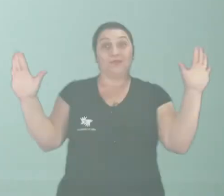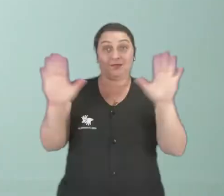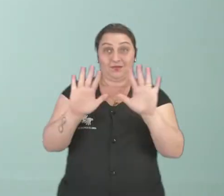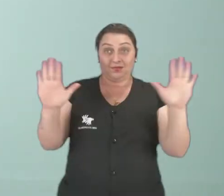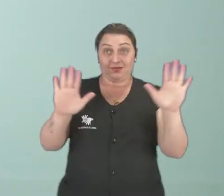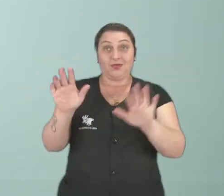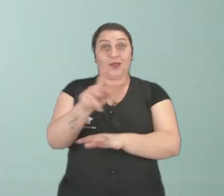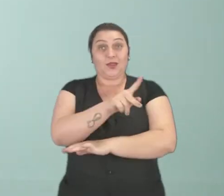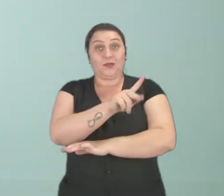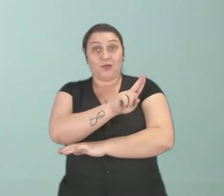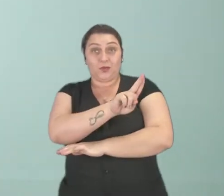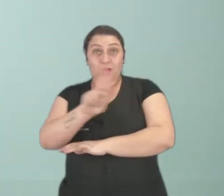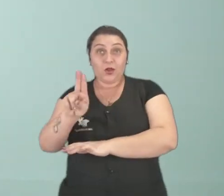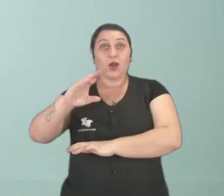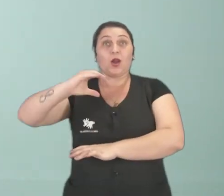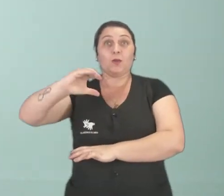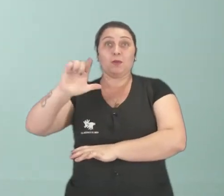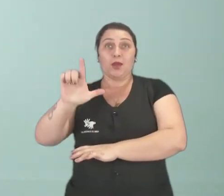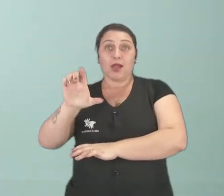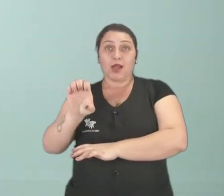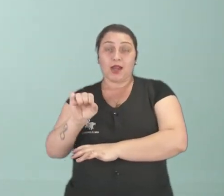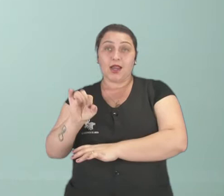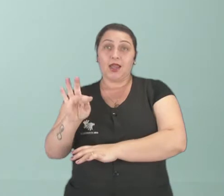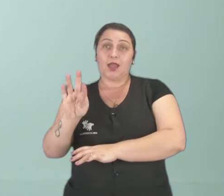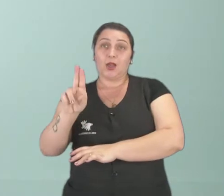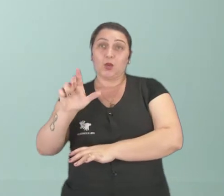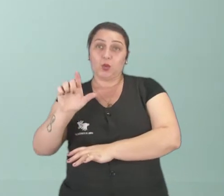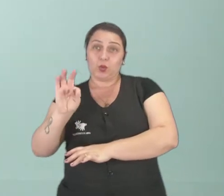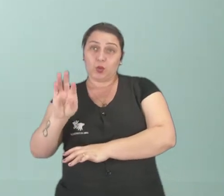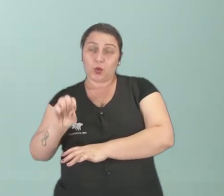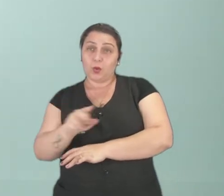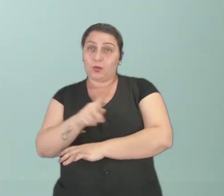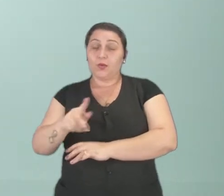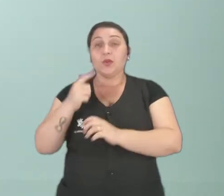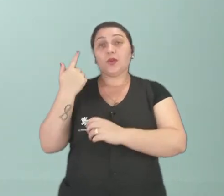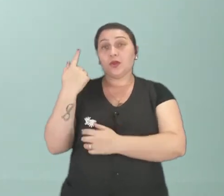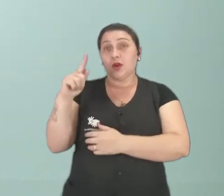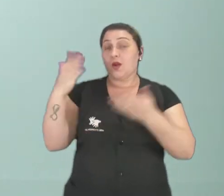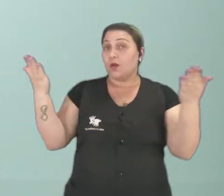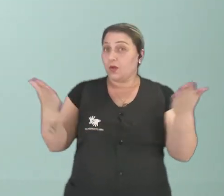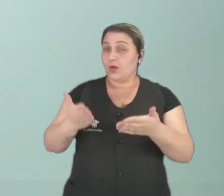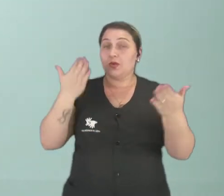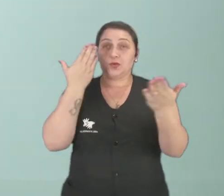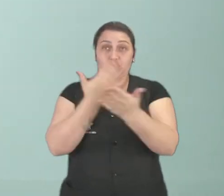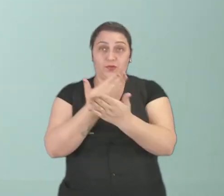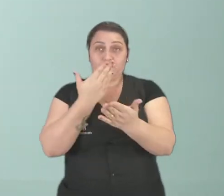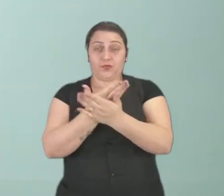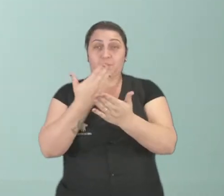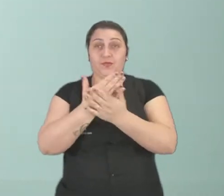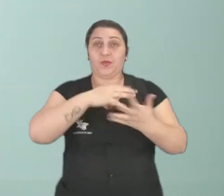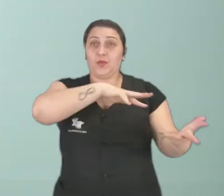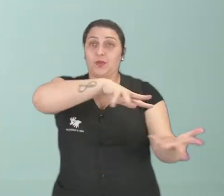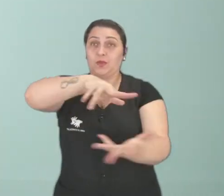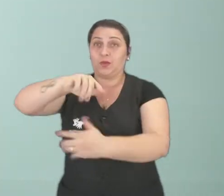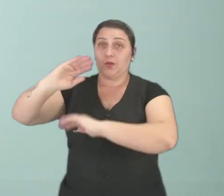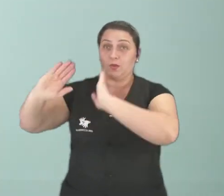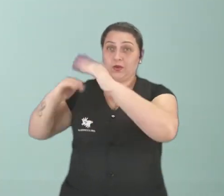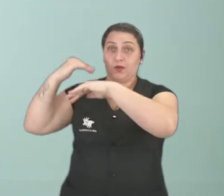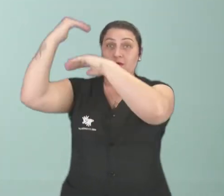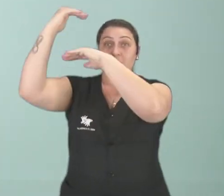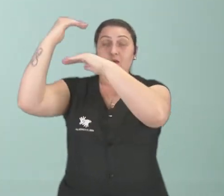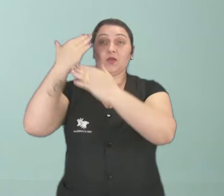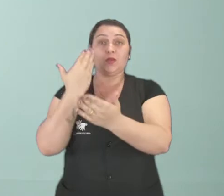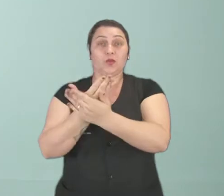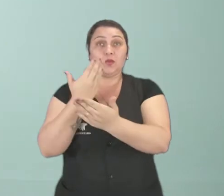Olá, meu nome é Cleilton Amaral, professor de Geografia, e hoje nós vamos estudar sobre mundo desenvolvido. Esse estudo